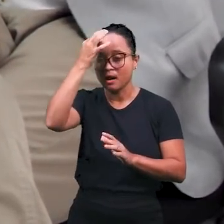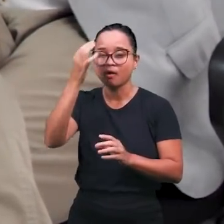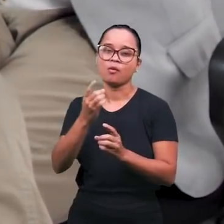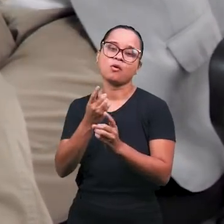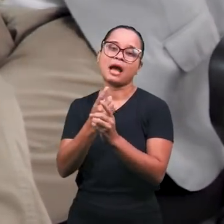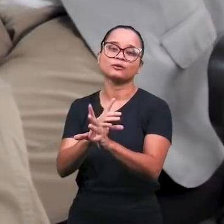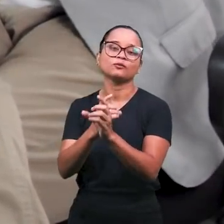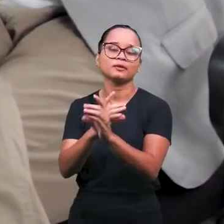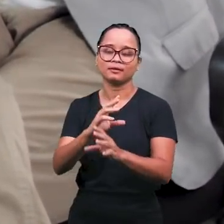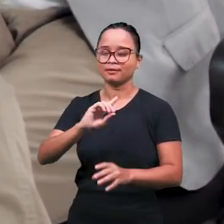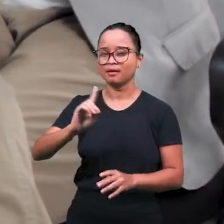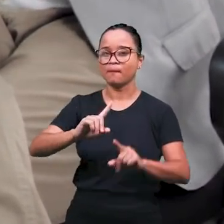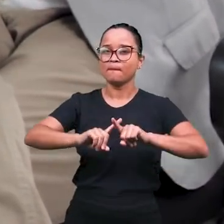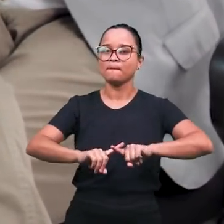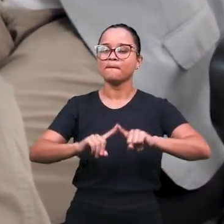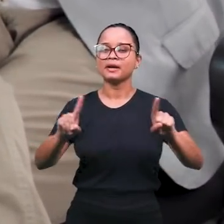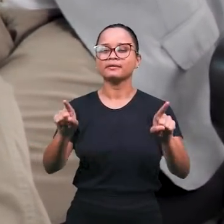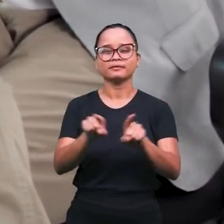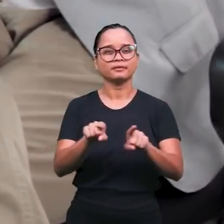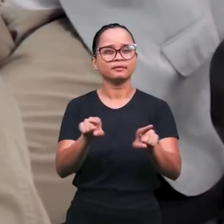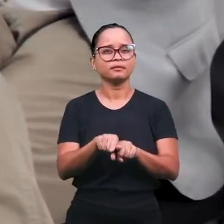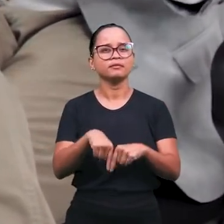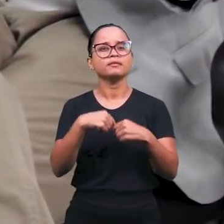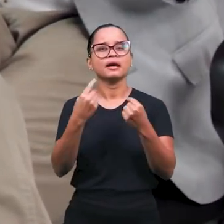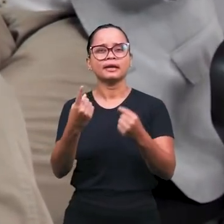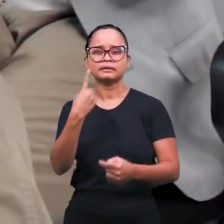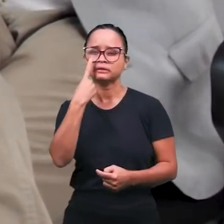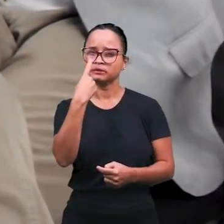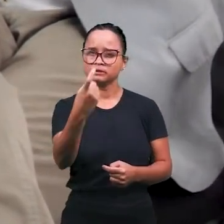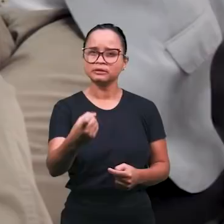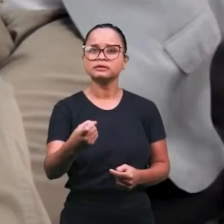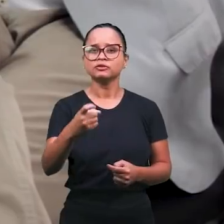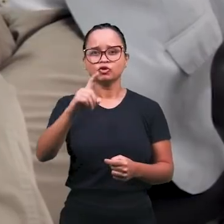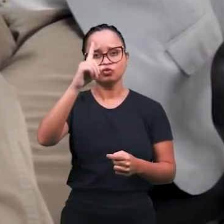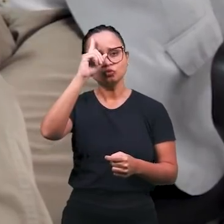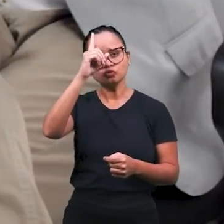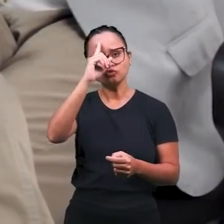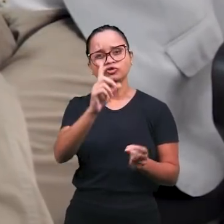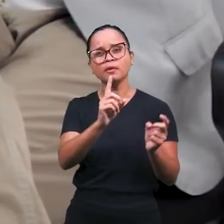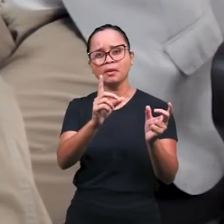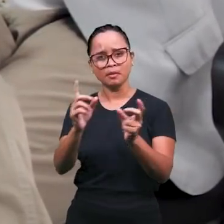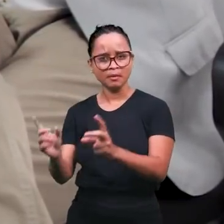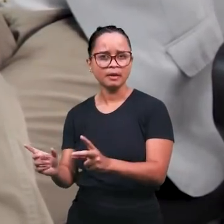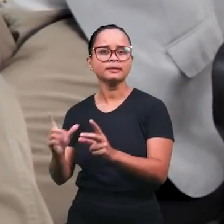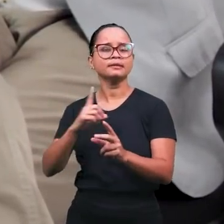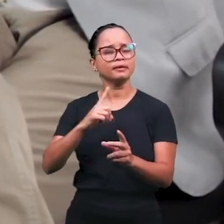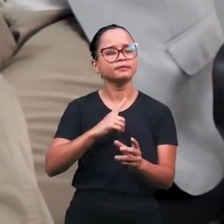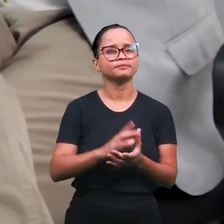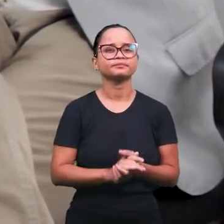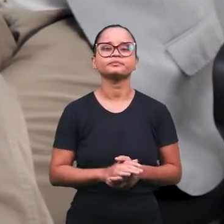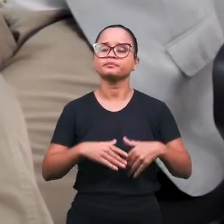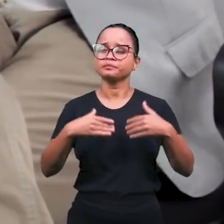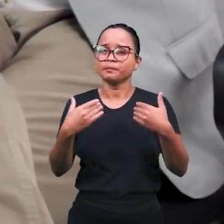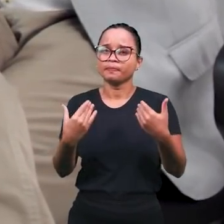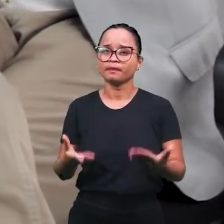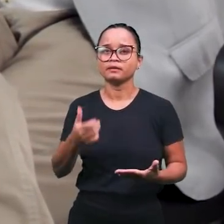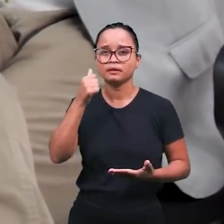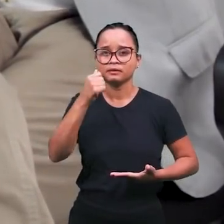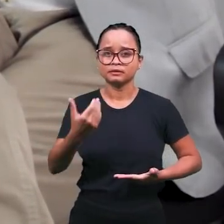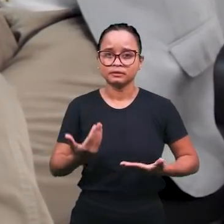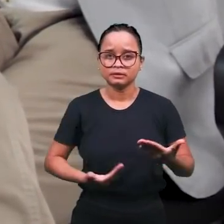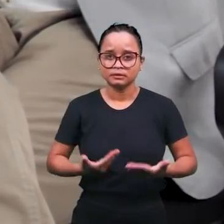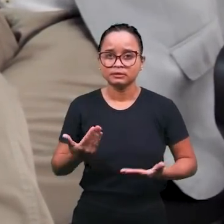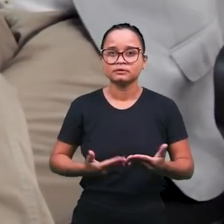dizer, doutrinária, mas também de interesse do dia a dia. É como hoje nós estamos recebendo aqui a nossa